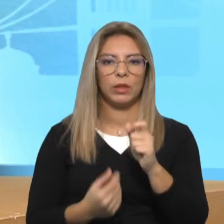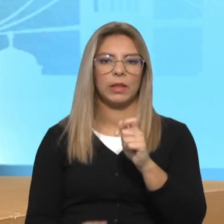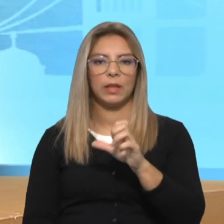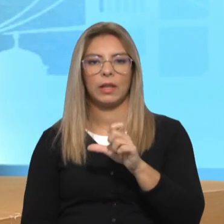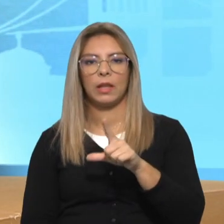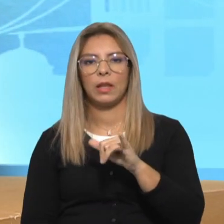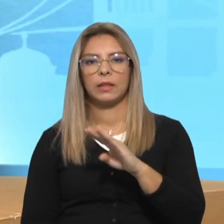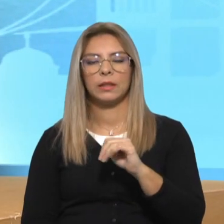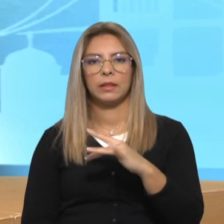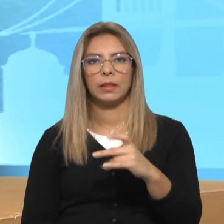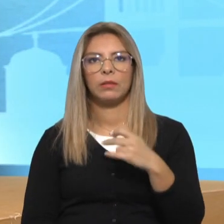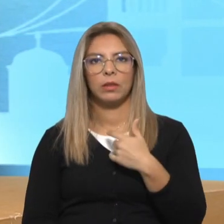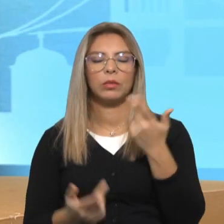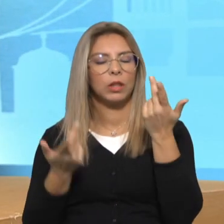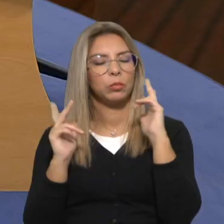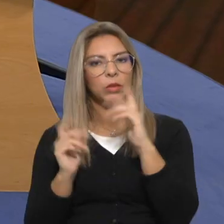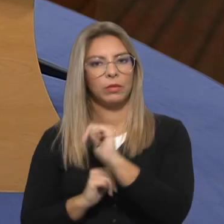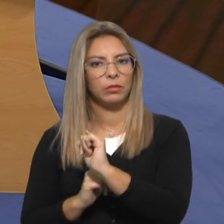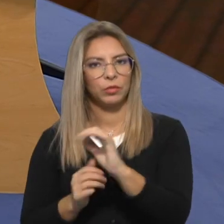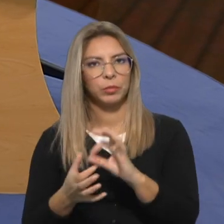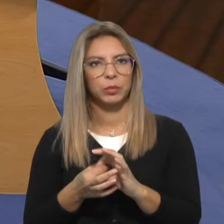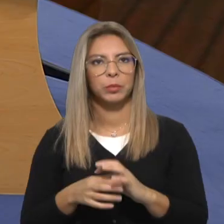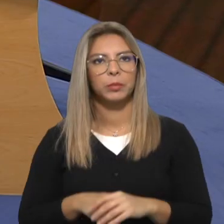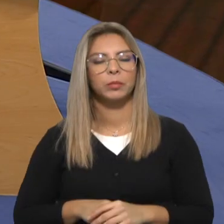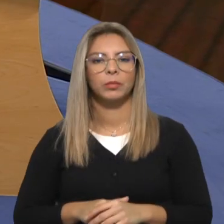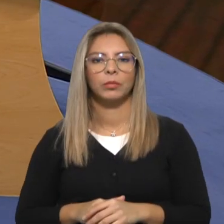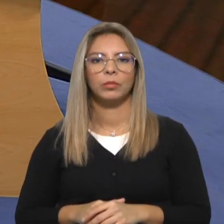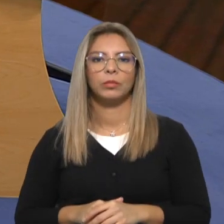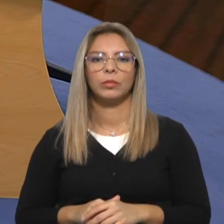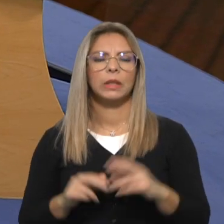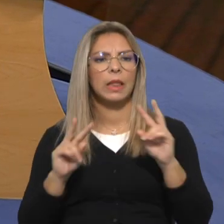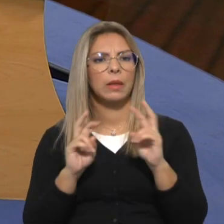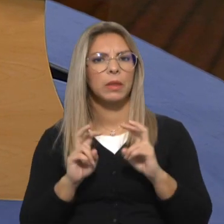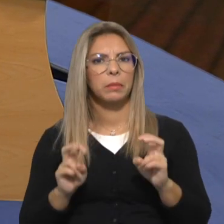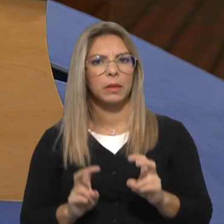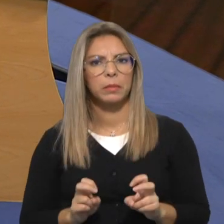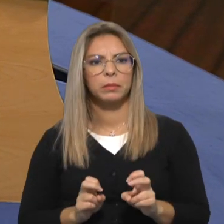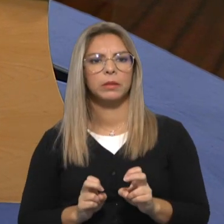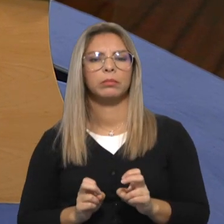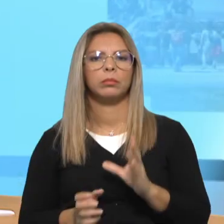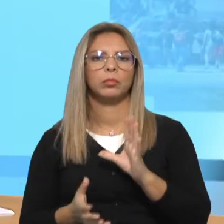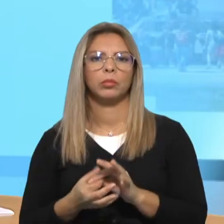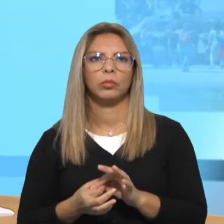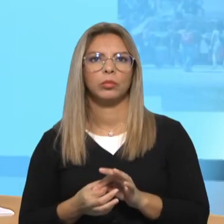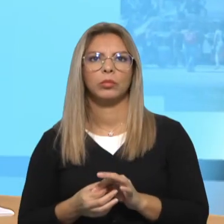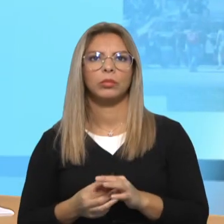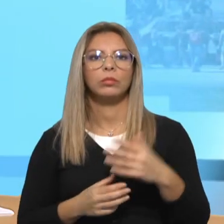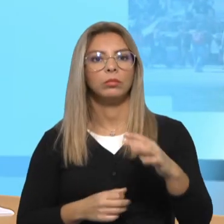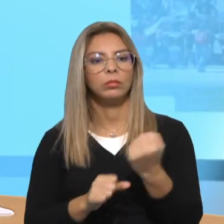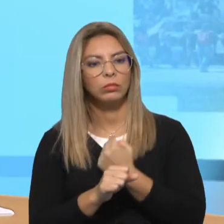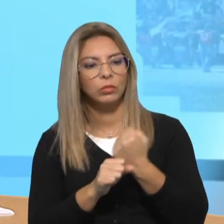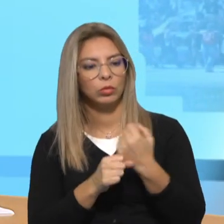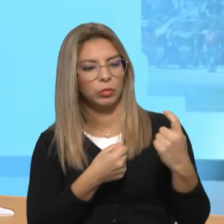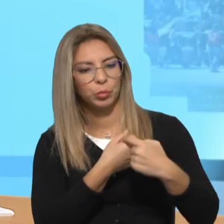para para partilhar connosco a forma como esta temática do sínodo, do trabalho